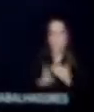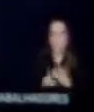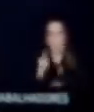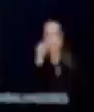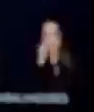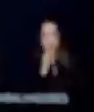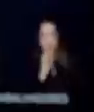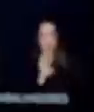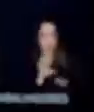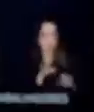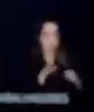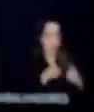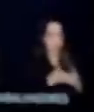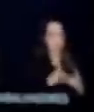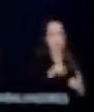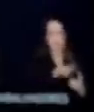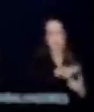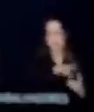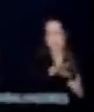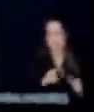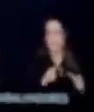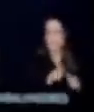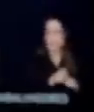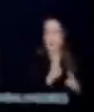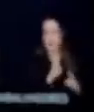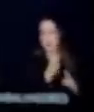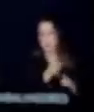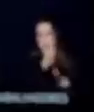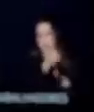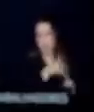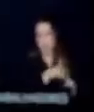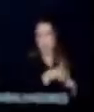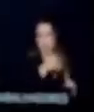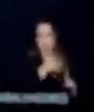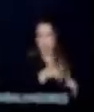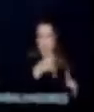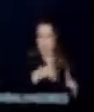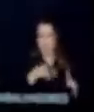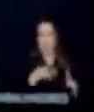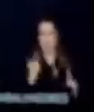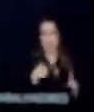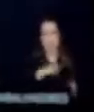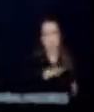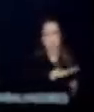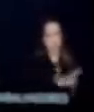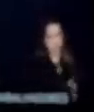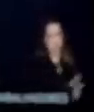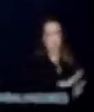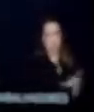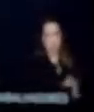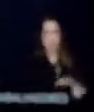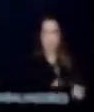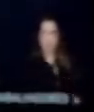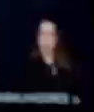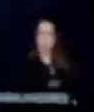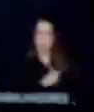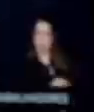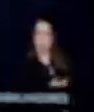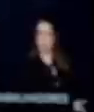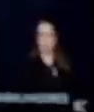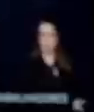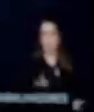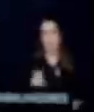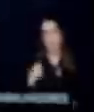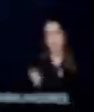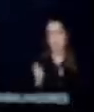e pessoas LGBTQIA+ sejam discriminadas no mercado de trabalho. Desde que voltei à presidência